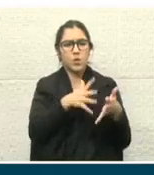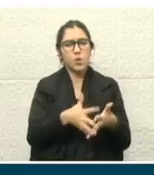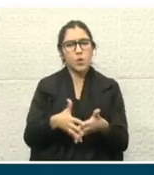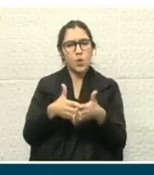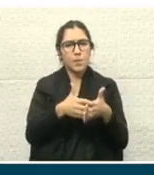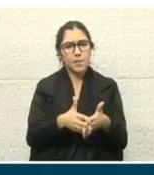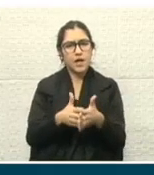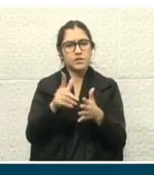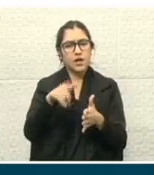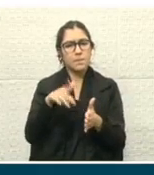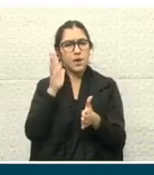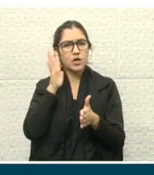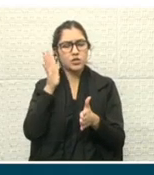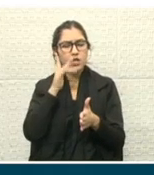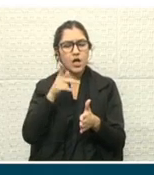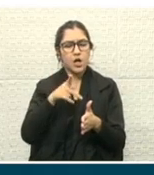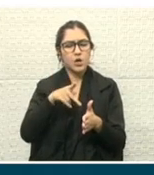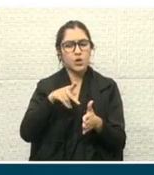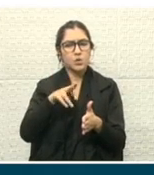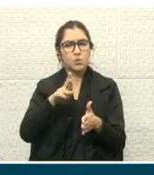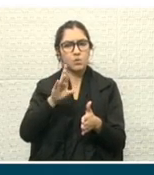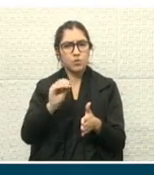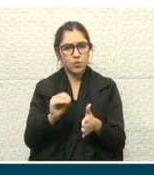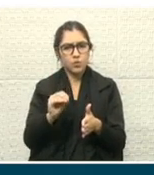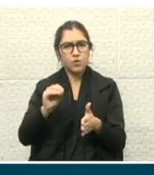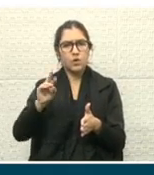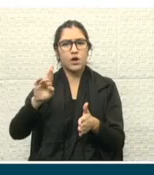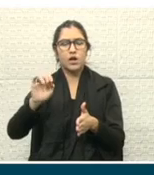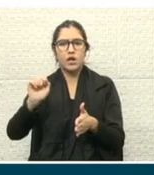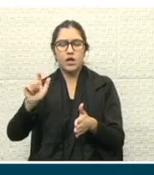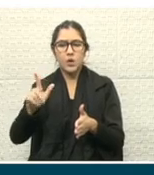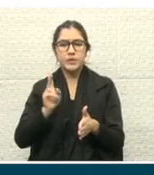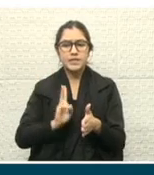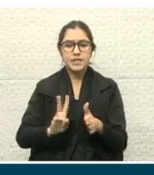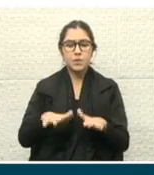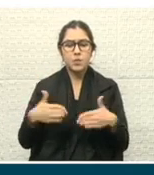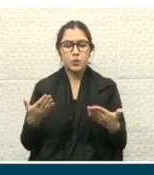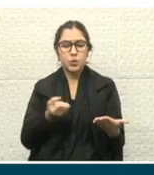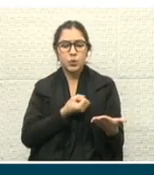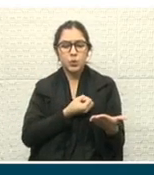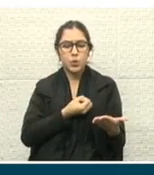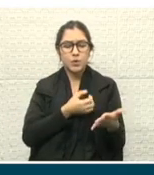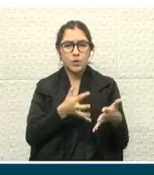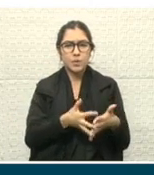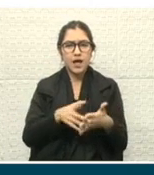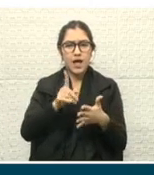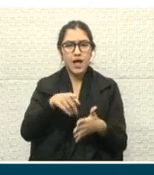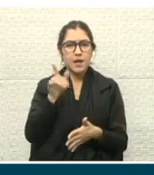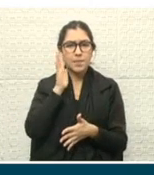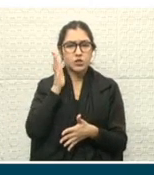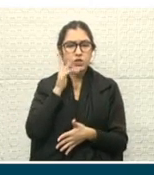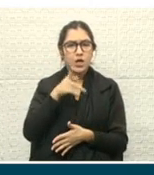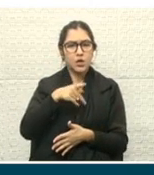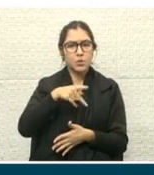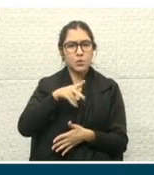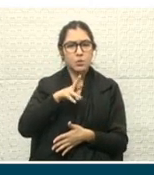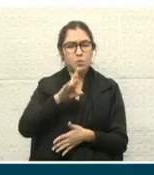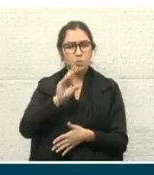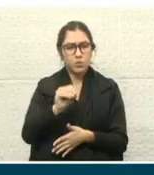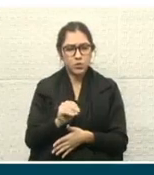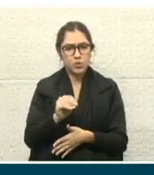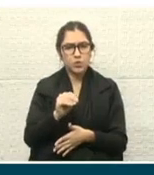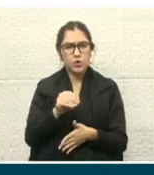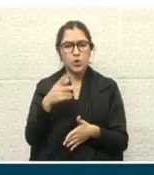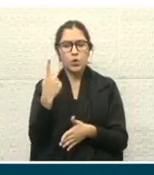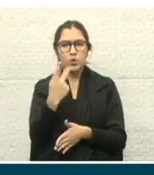complexos, que são imaginários puros e reais. Sempre que o número complexo for um imaginário puro,